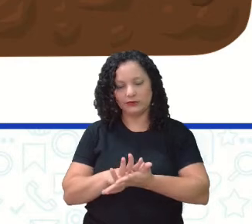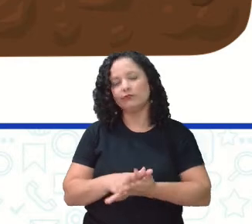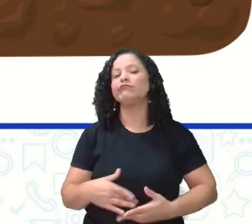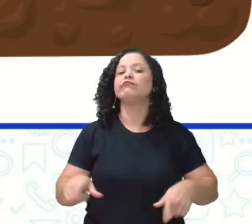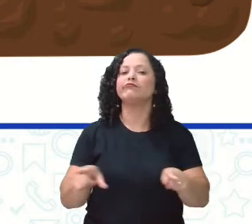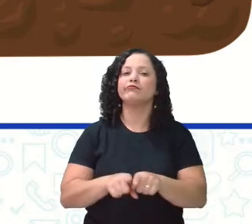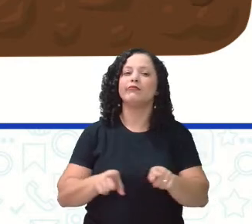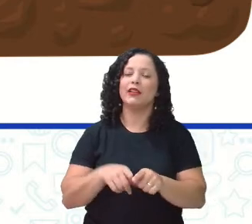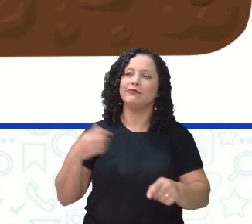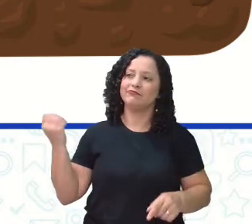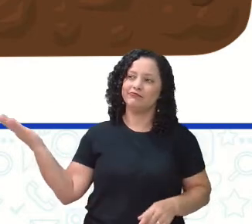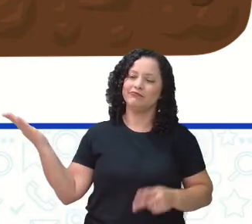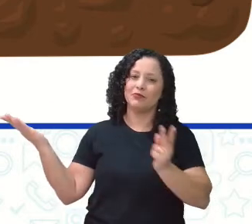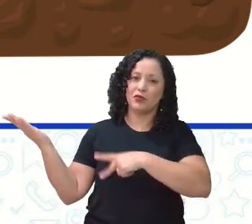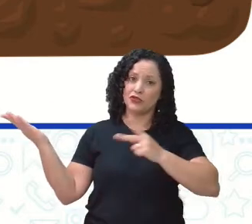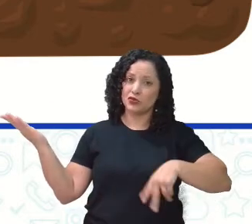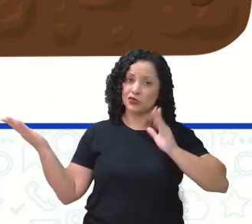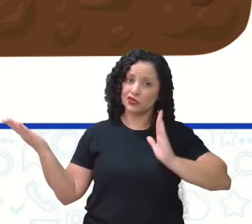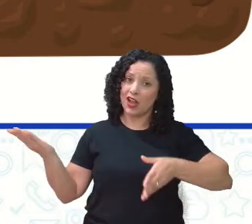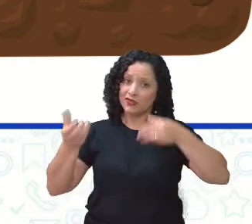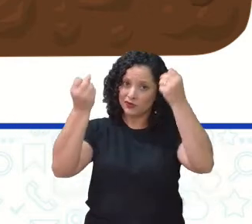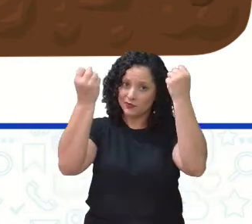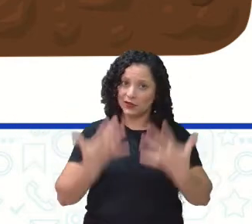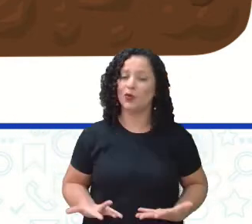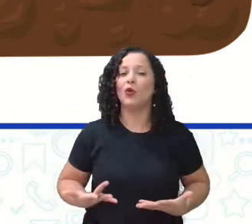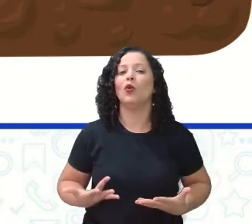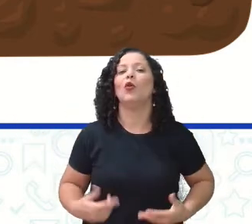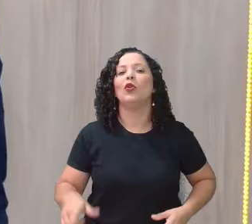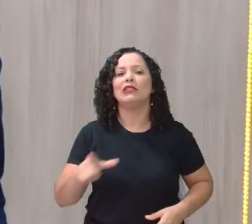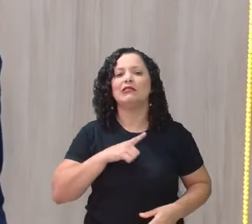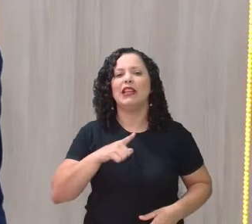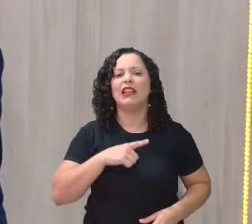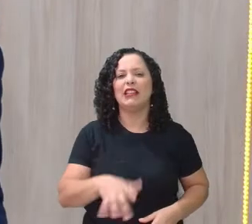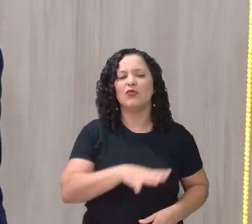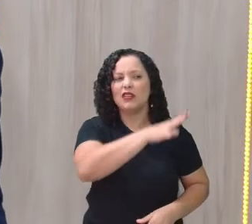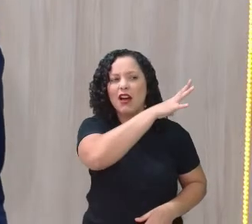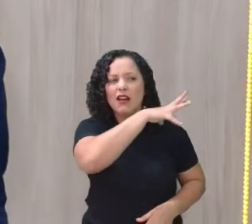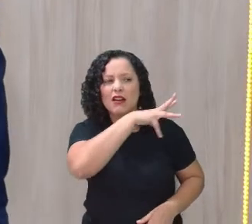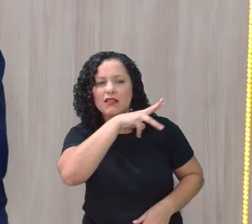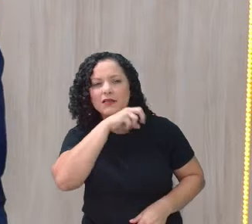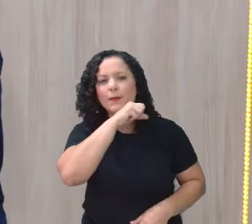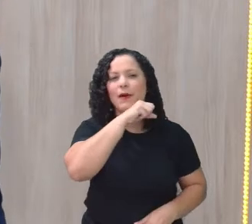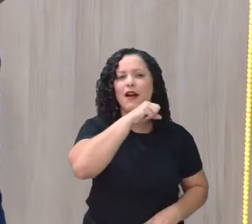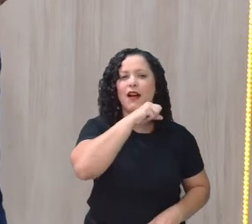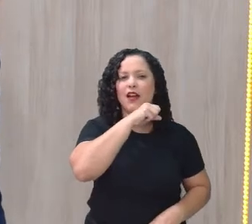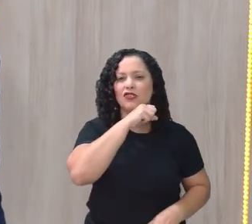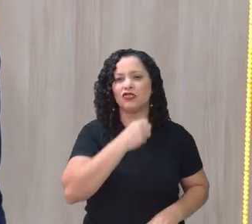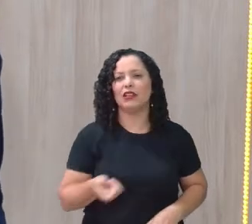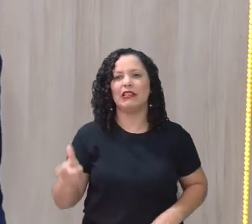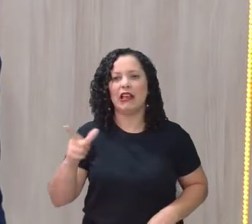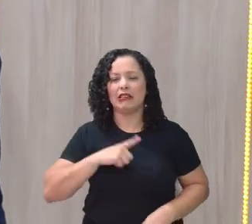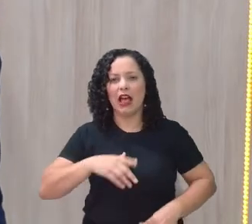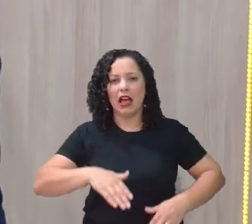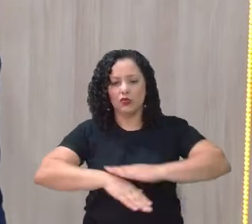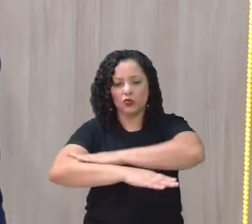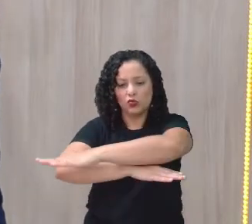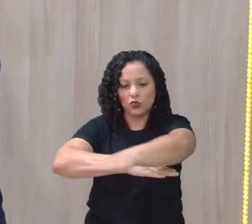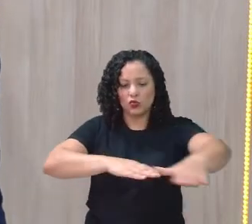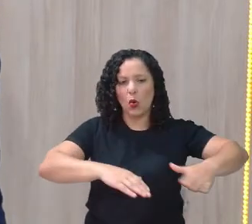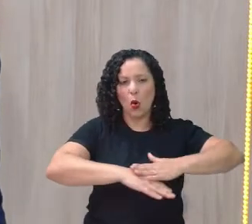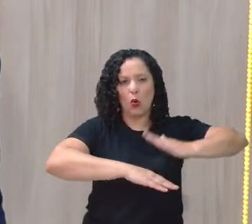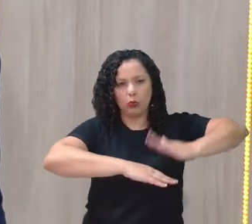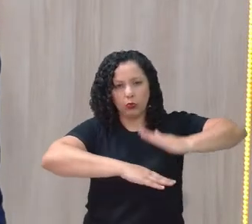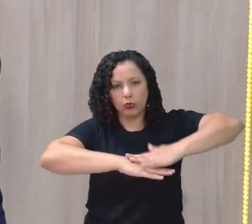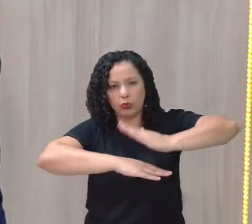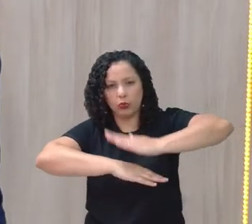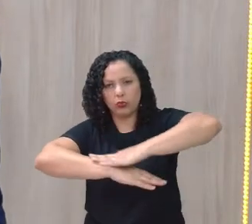aulas de sustentabilidade, os animais que vão estar ali passando, pisoteando o solo. Aí nós temos ali o trator, né,